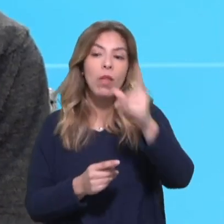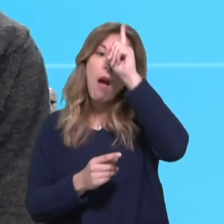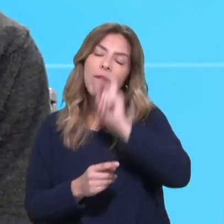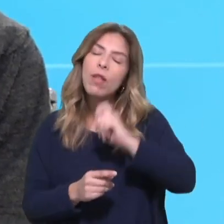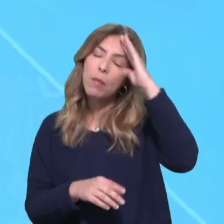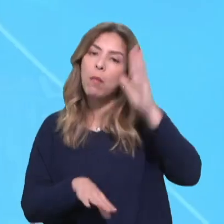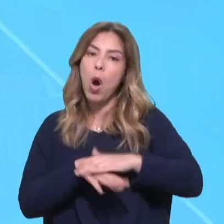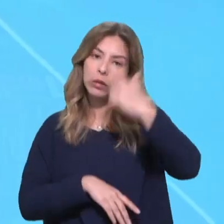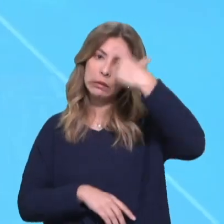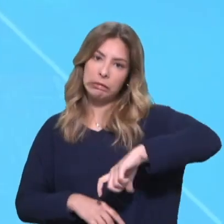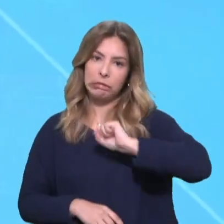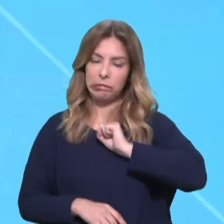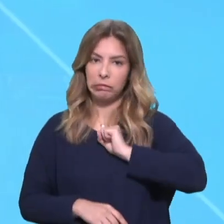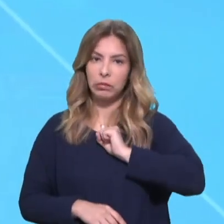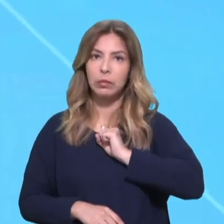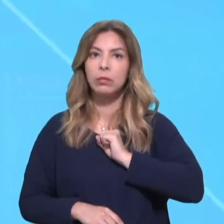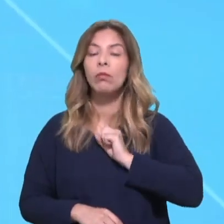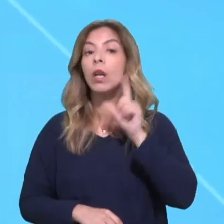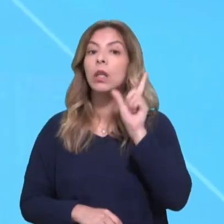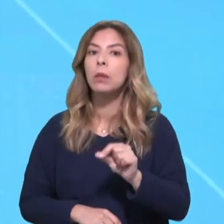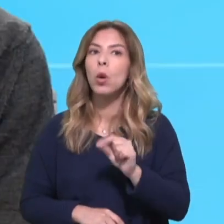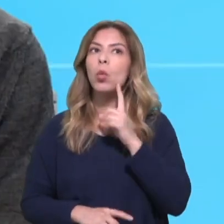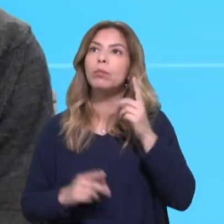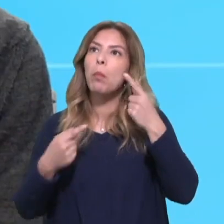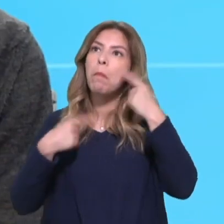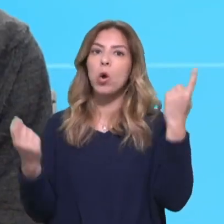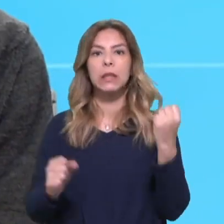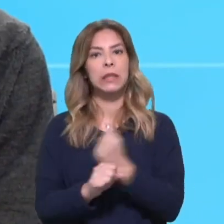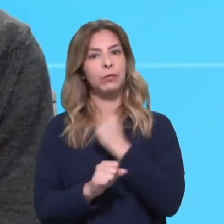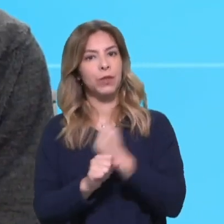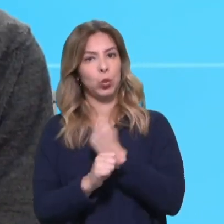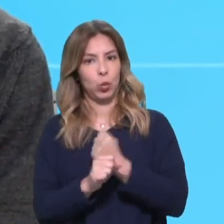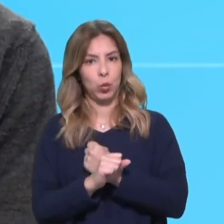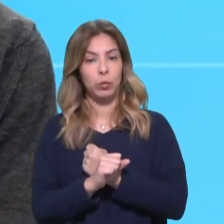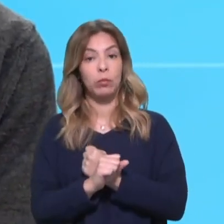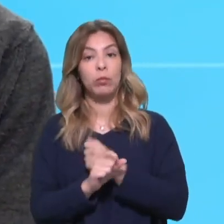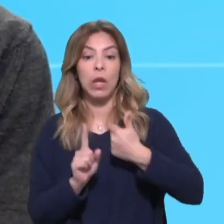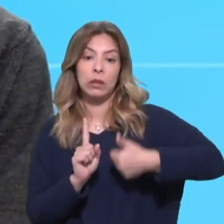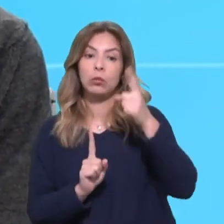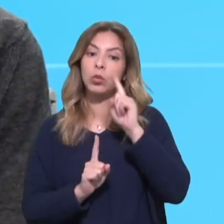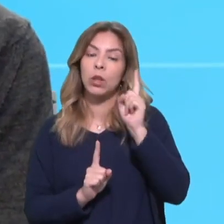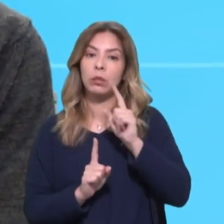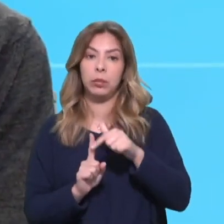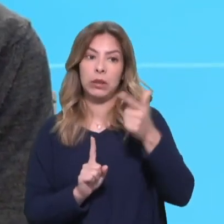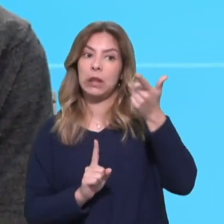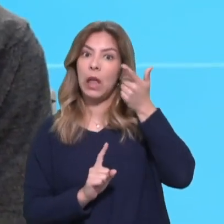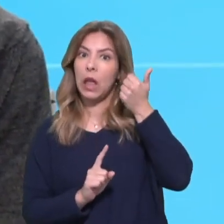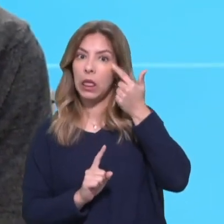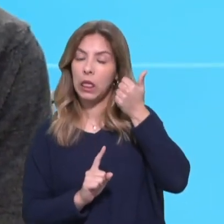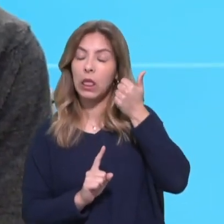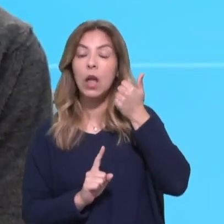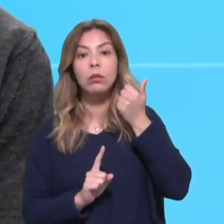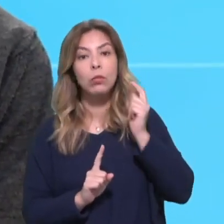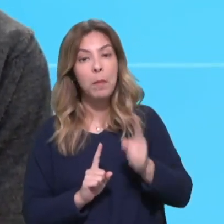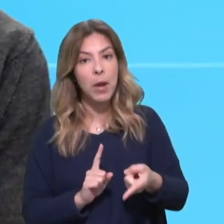E também na celebração do lava-pés, mostrando o serviço. Sim. O fundamental da celebração de Quinta-feira Santa, a abrir o Tríduo